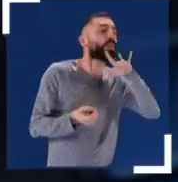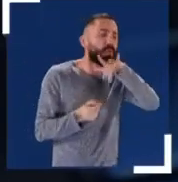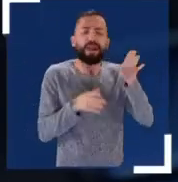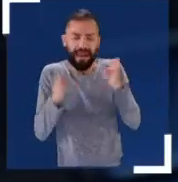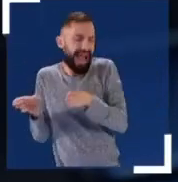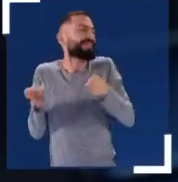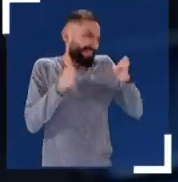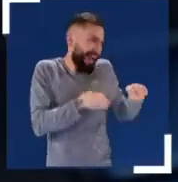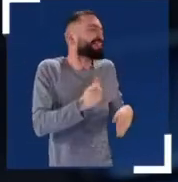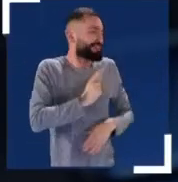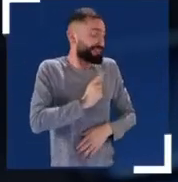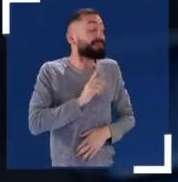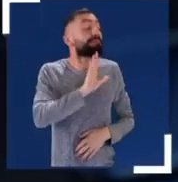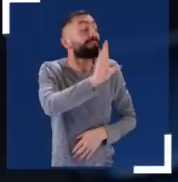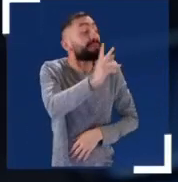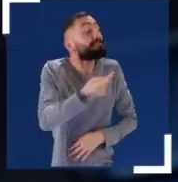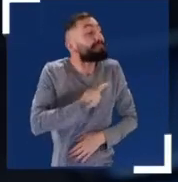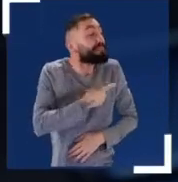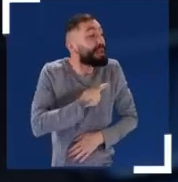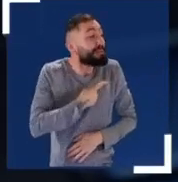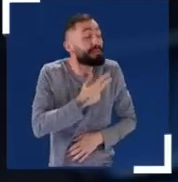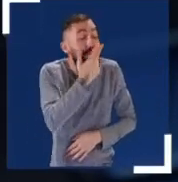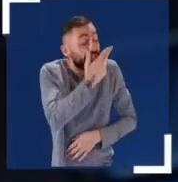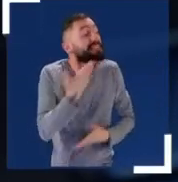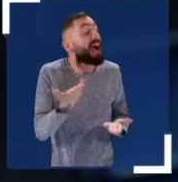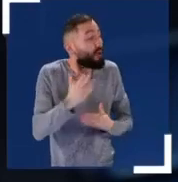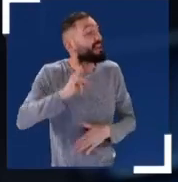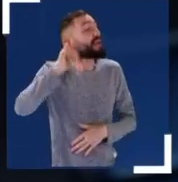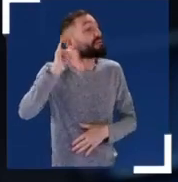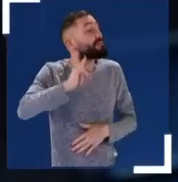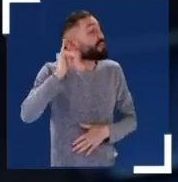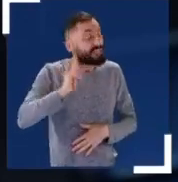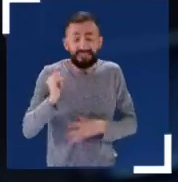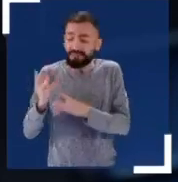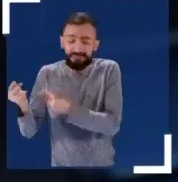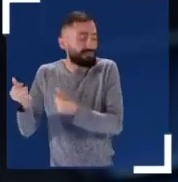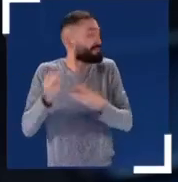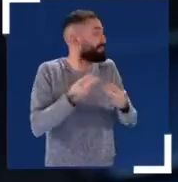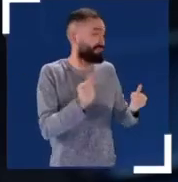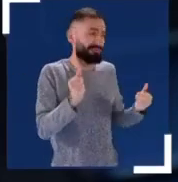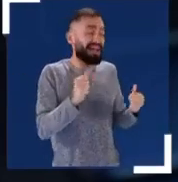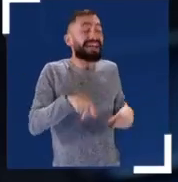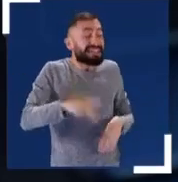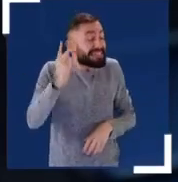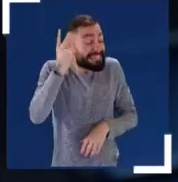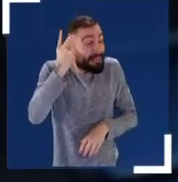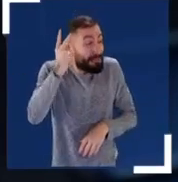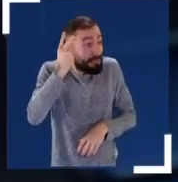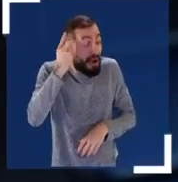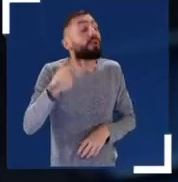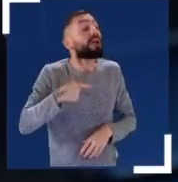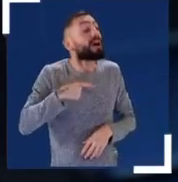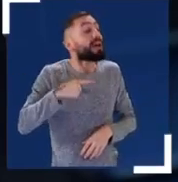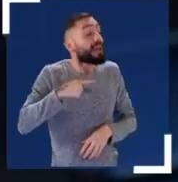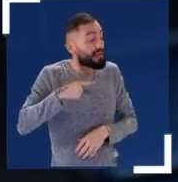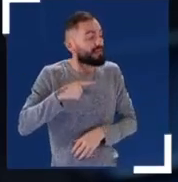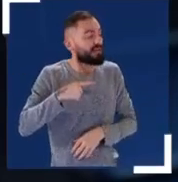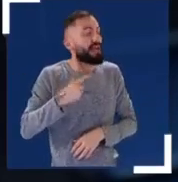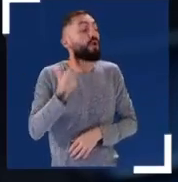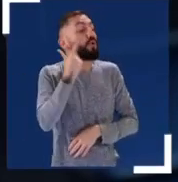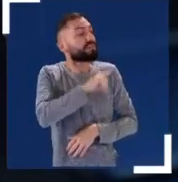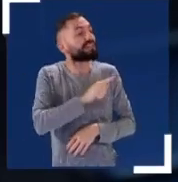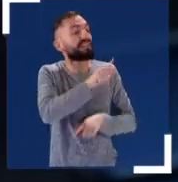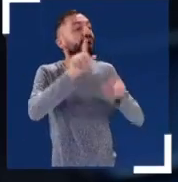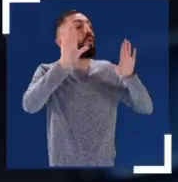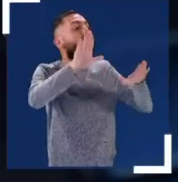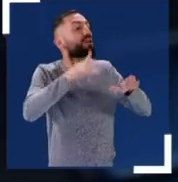minha visão, é um passo a mais para ser dado, um esgotamento que foi dado. No caso aqui de São Paulo, eu consegui fazer o acordo com Guarulhos